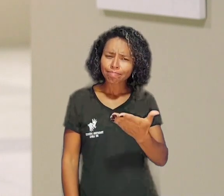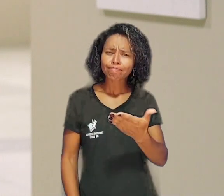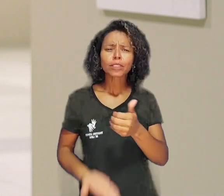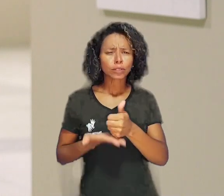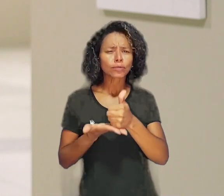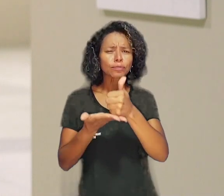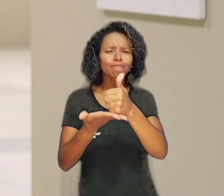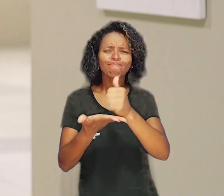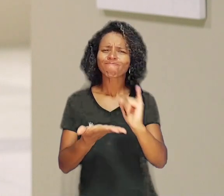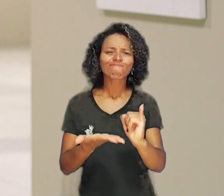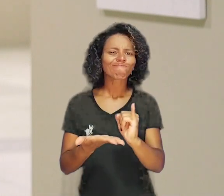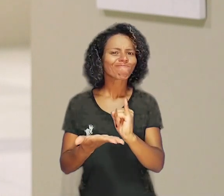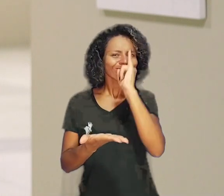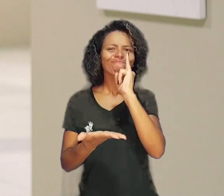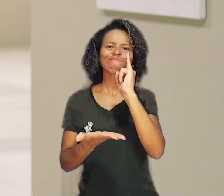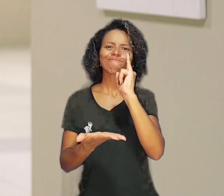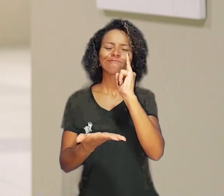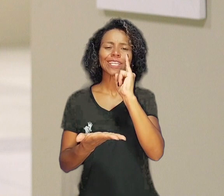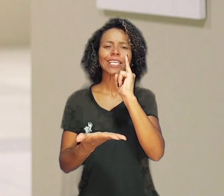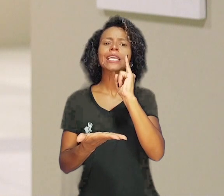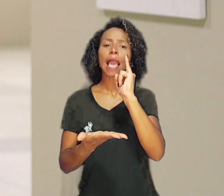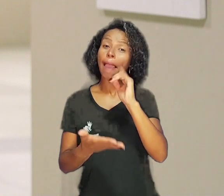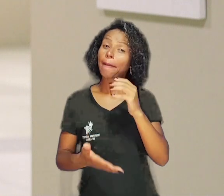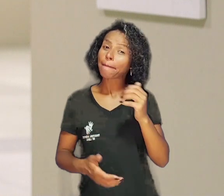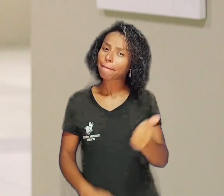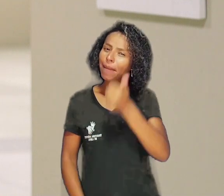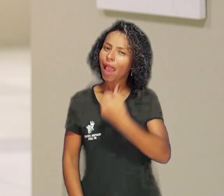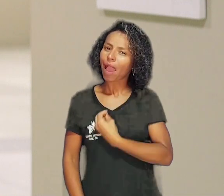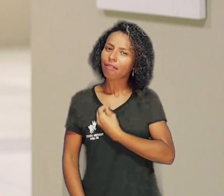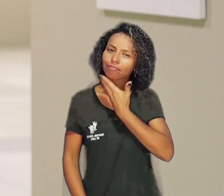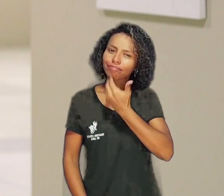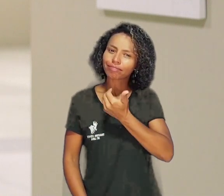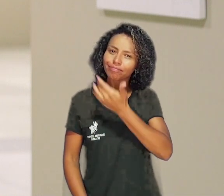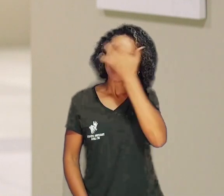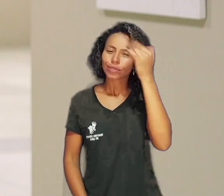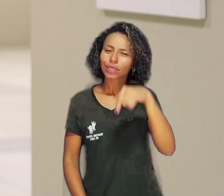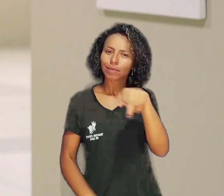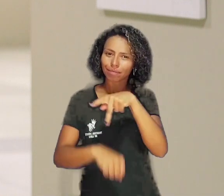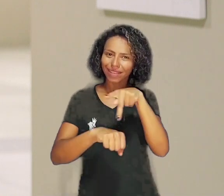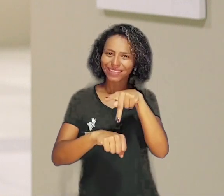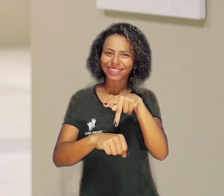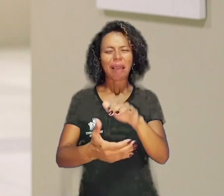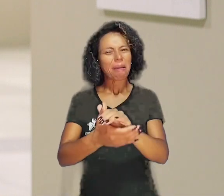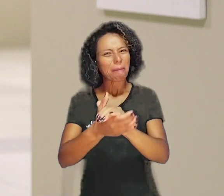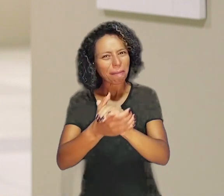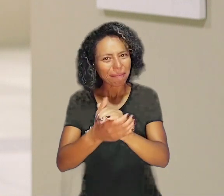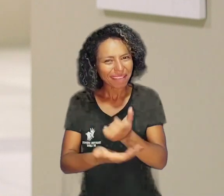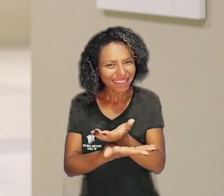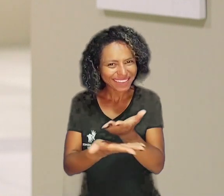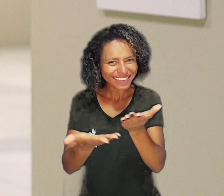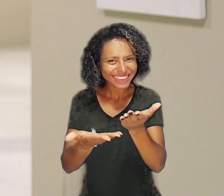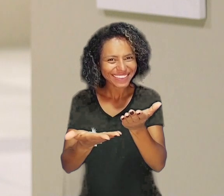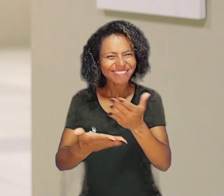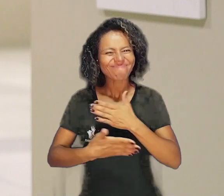que vem contribuindo de forma muito efetiva para melhorar a vida das pessoas do nosso país. Então, um